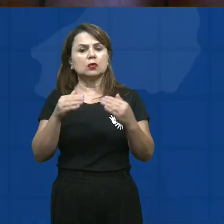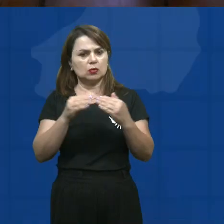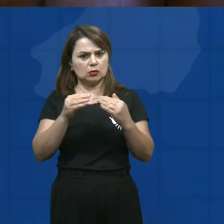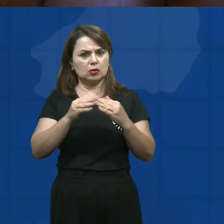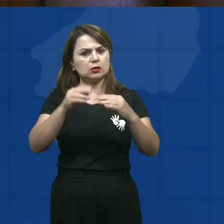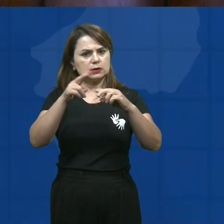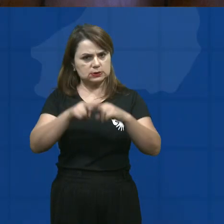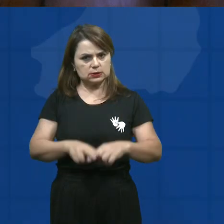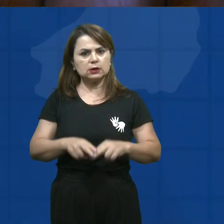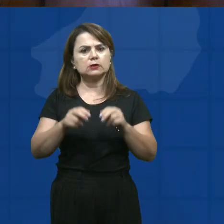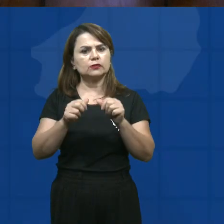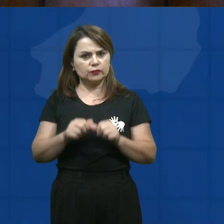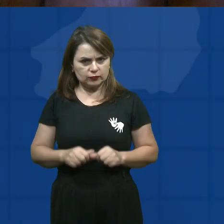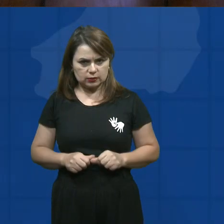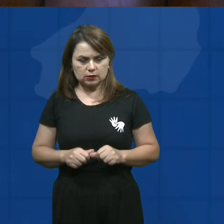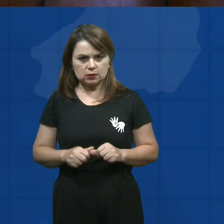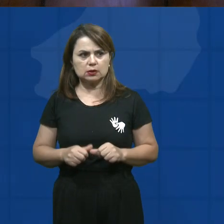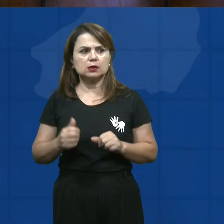se encontram. Aprovado.